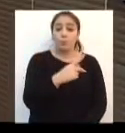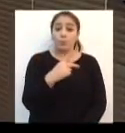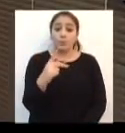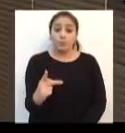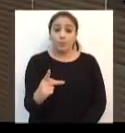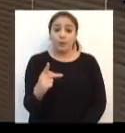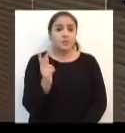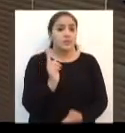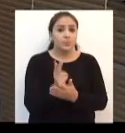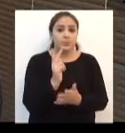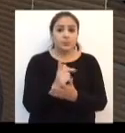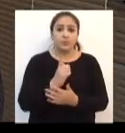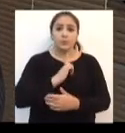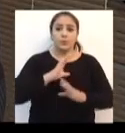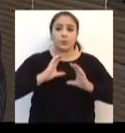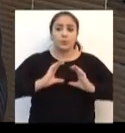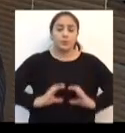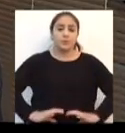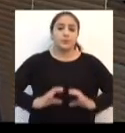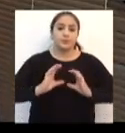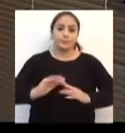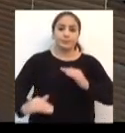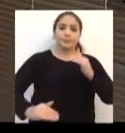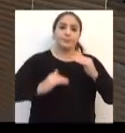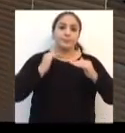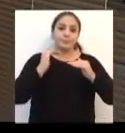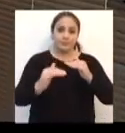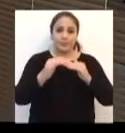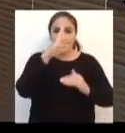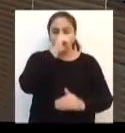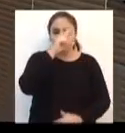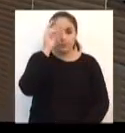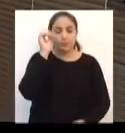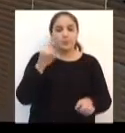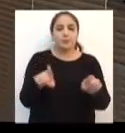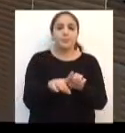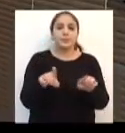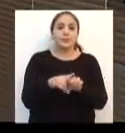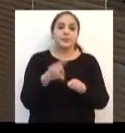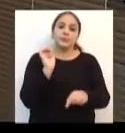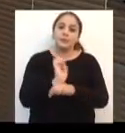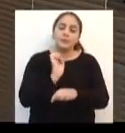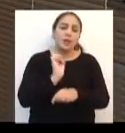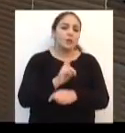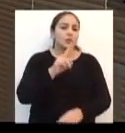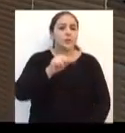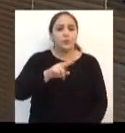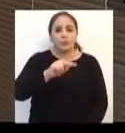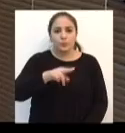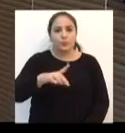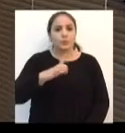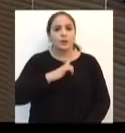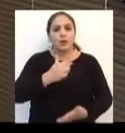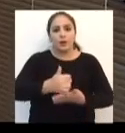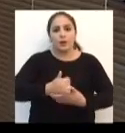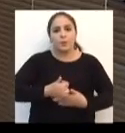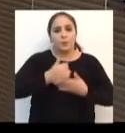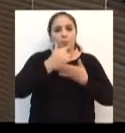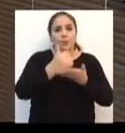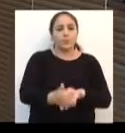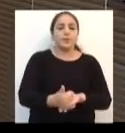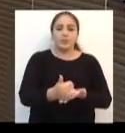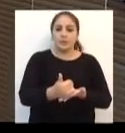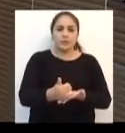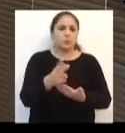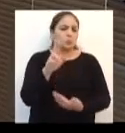uma posição, a nível de município e a nível de Estado, de que jamais apoiaria e